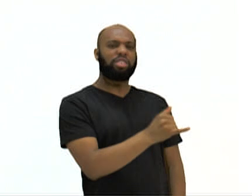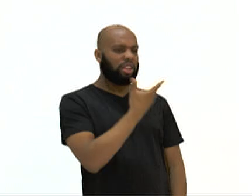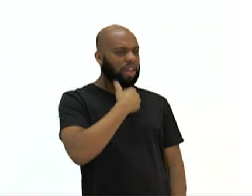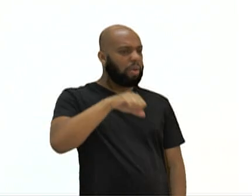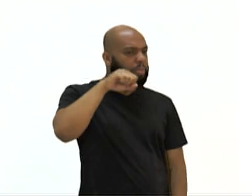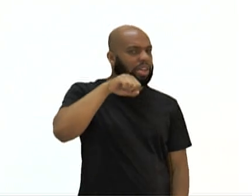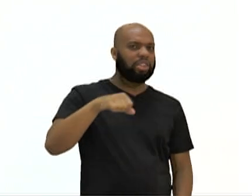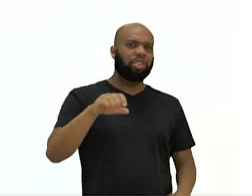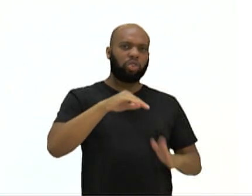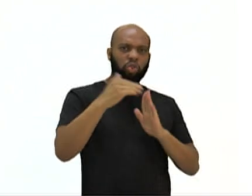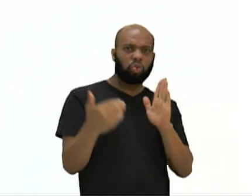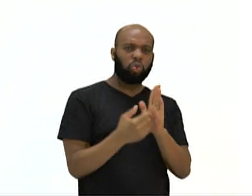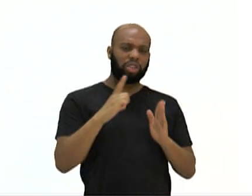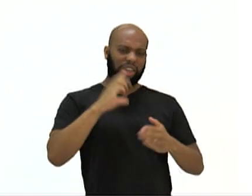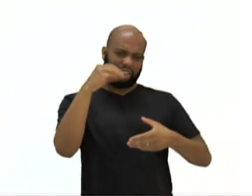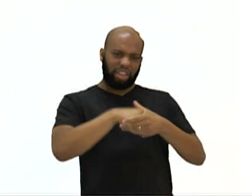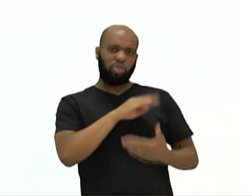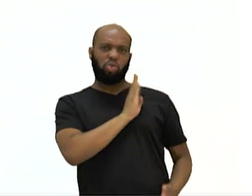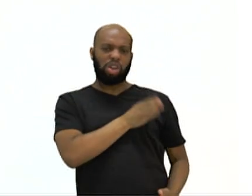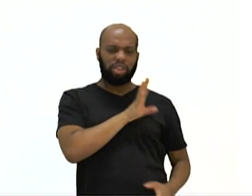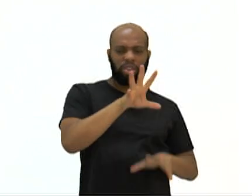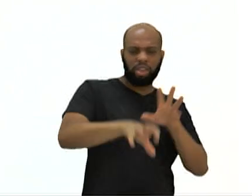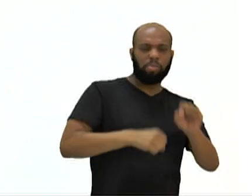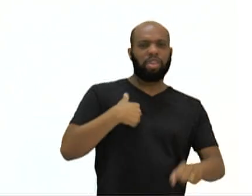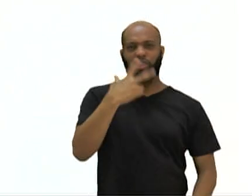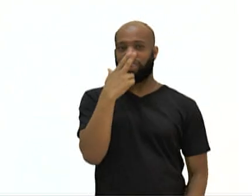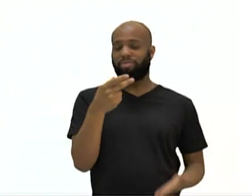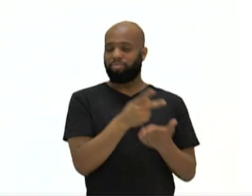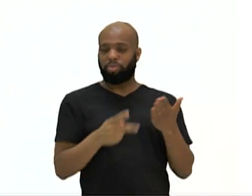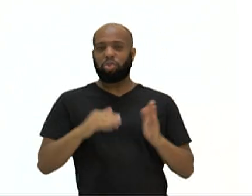meu coração captura. Eu achei isso muito poético, né?